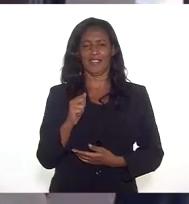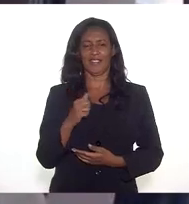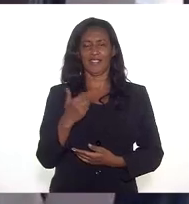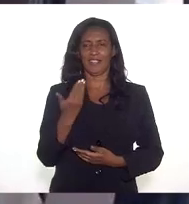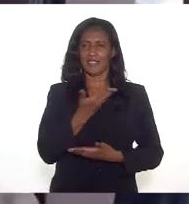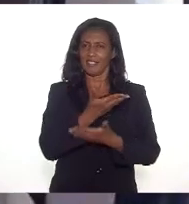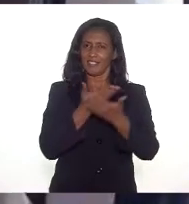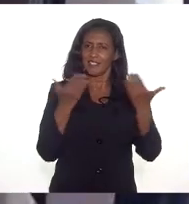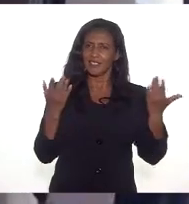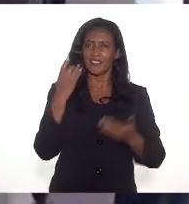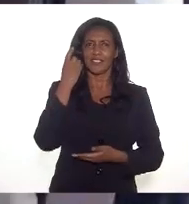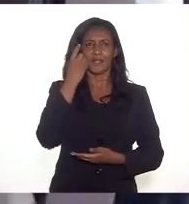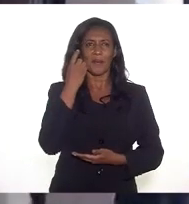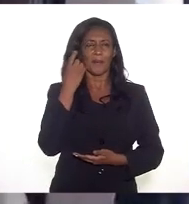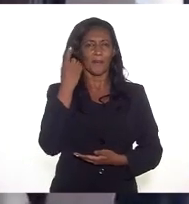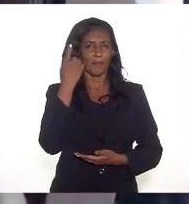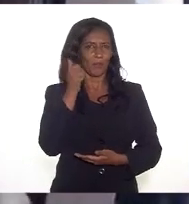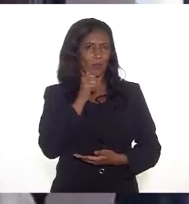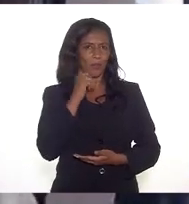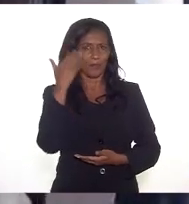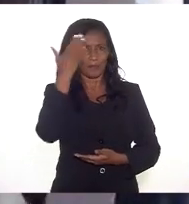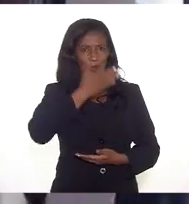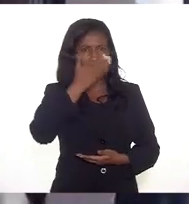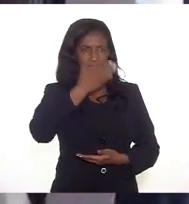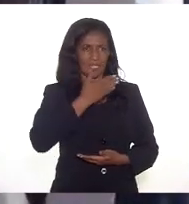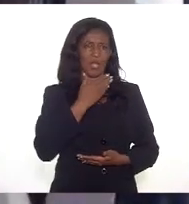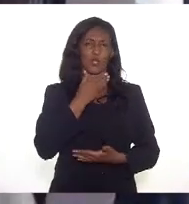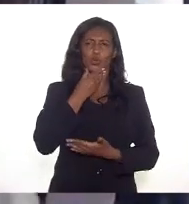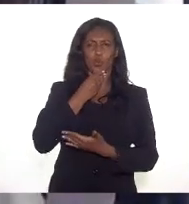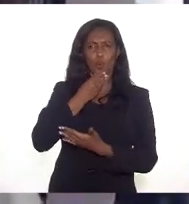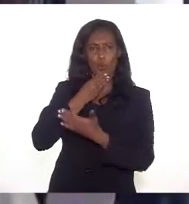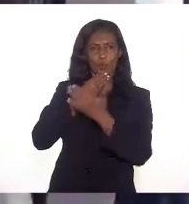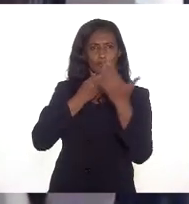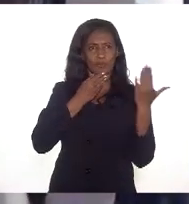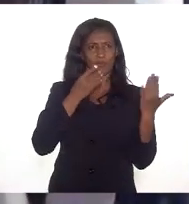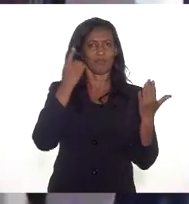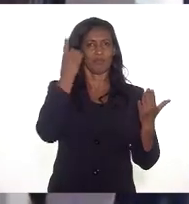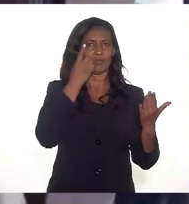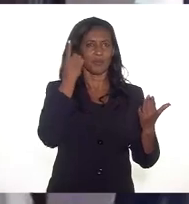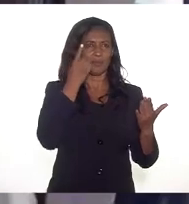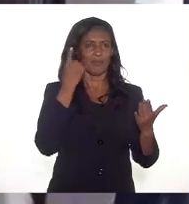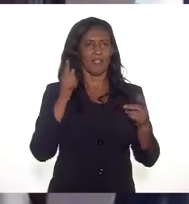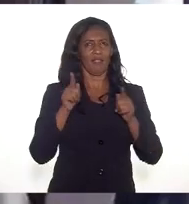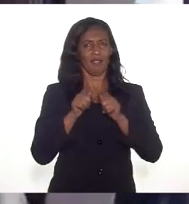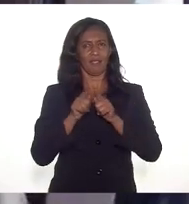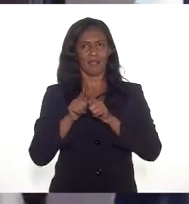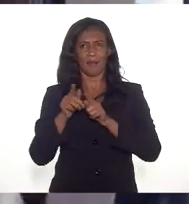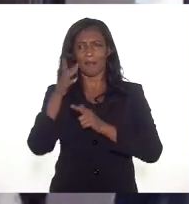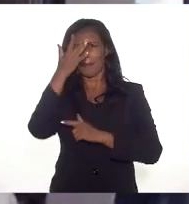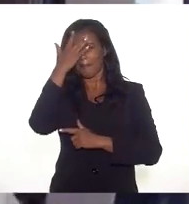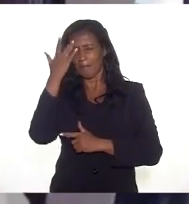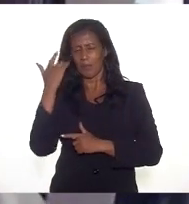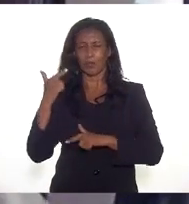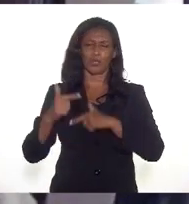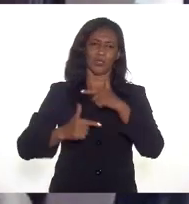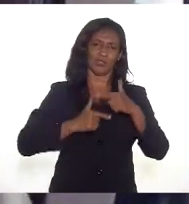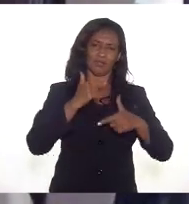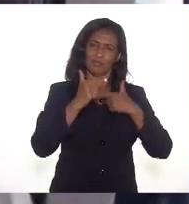senhoras deputadas presentes, senhores deputados presentes, funcionários, servidores da